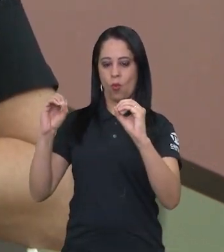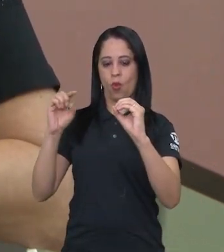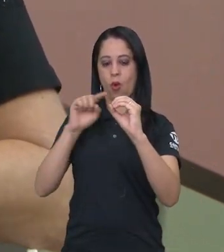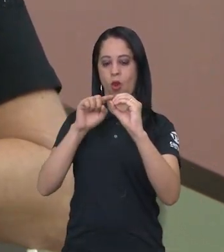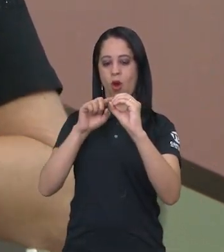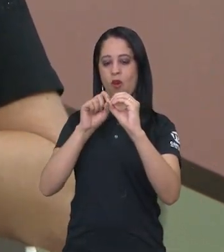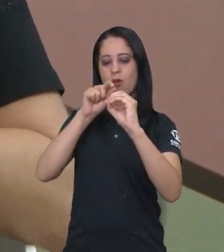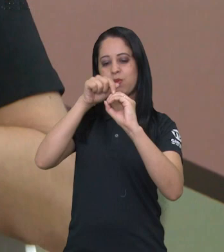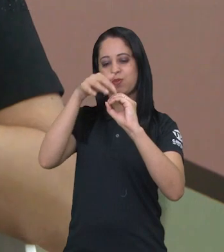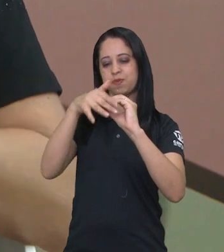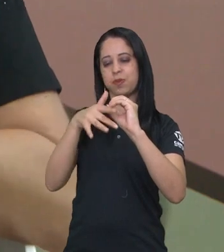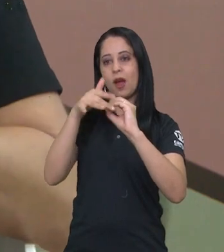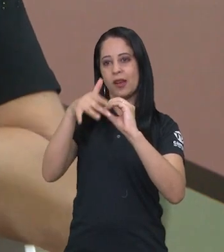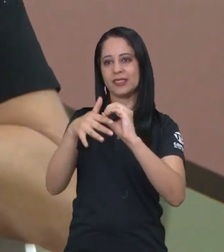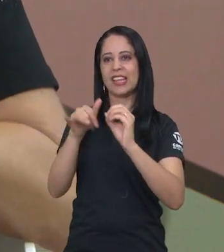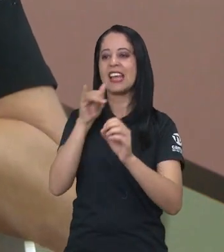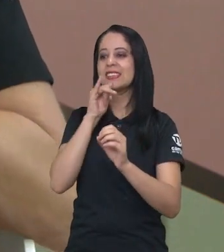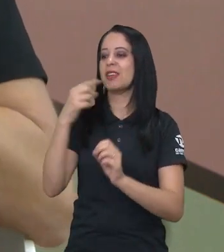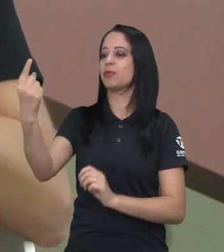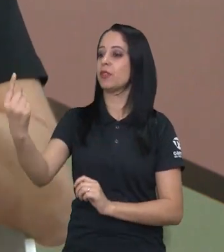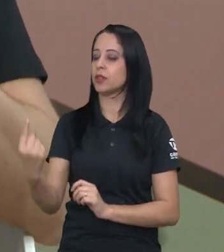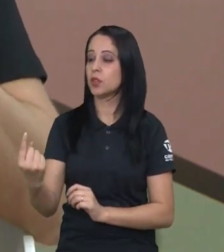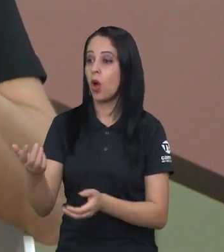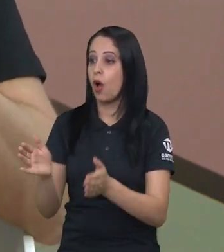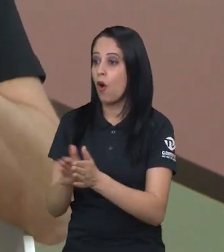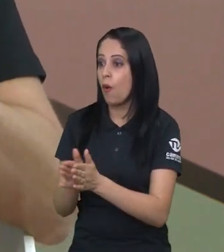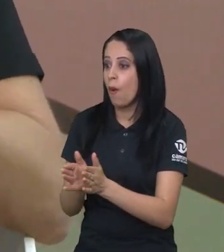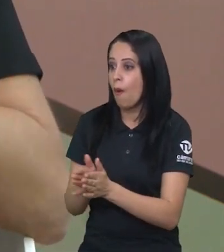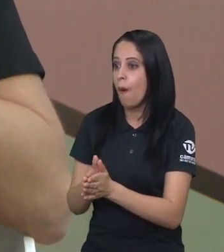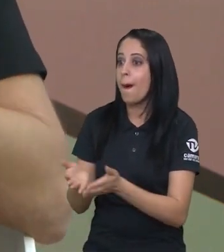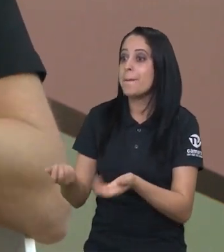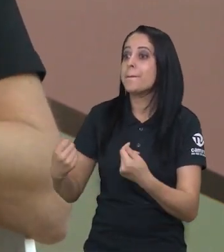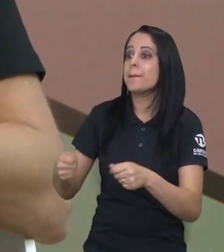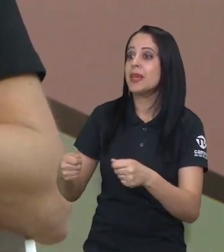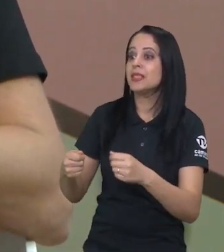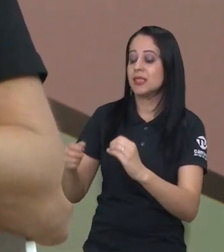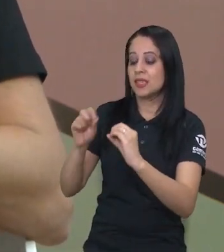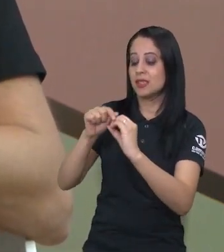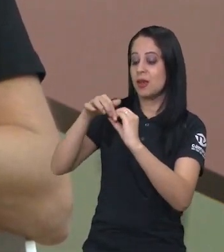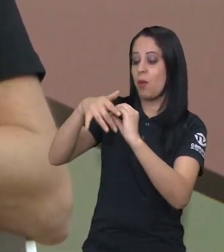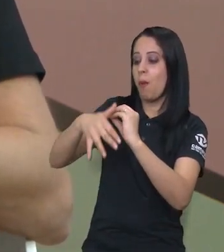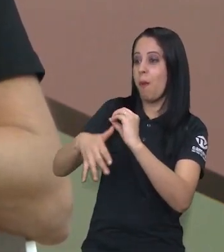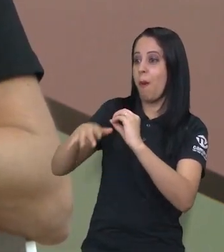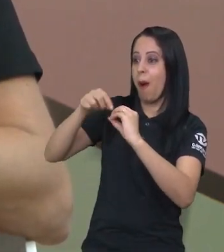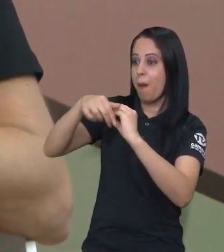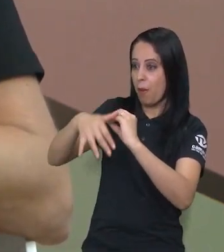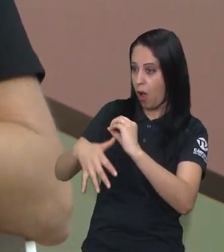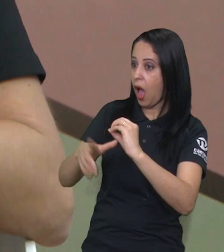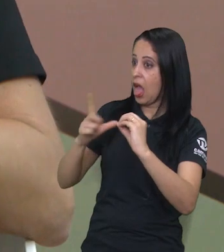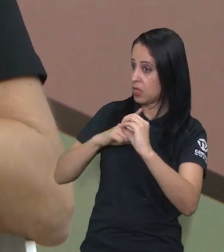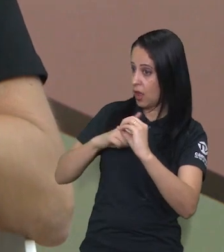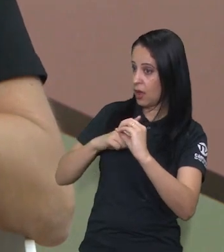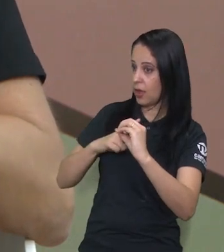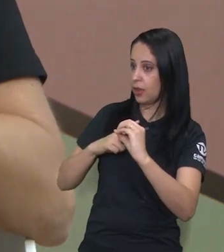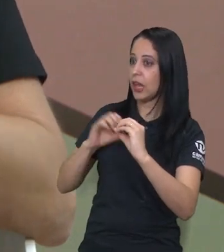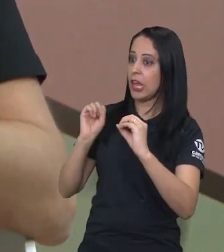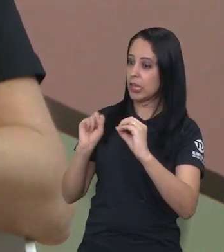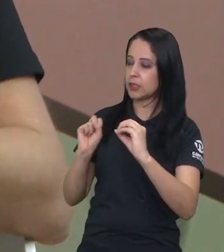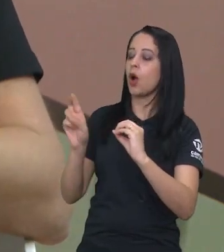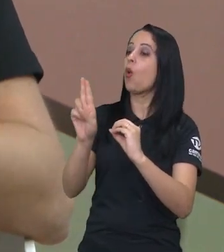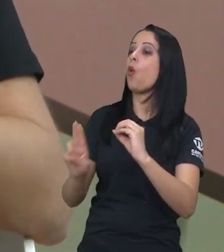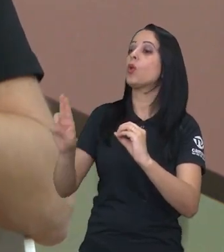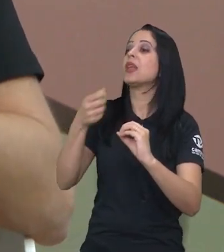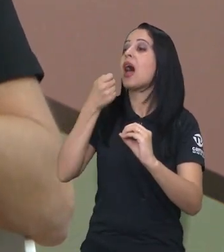paciente chega, eu falo assim, ó, eu quero que você tenha uma superovulação esse mês. E é esse o nosso objetivo na reprodução, é fazer que ela tenha